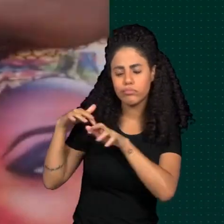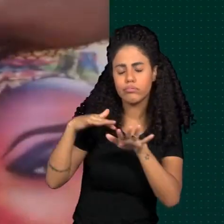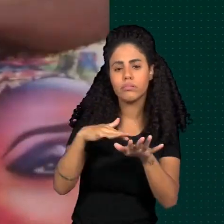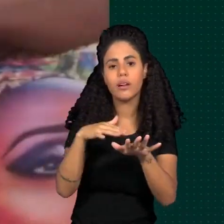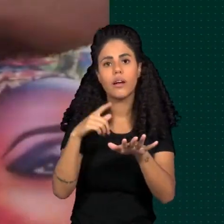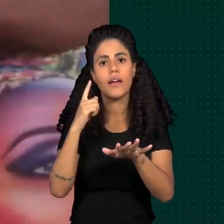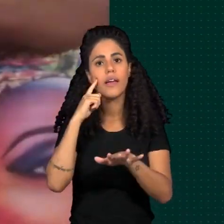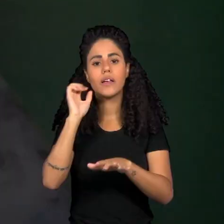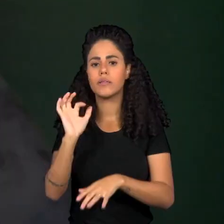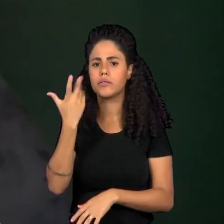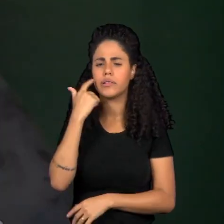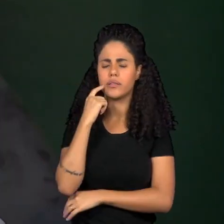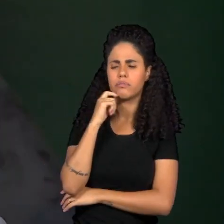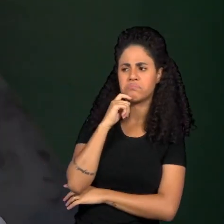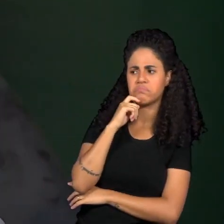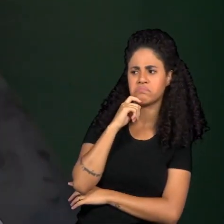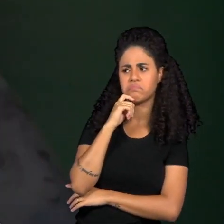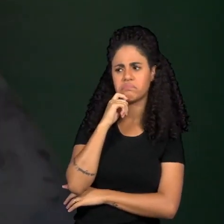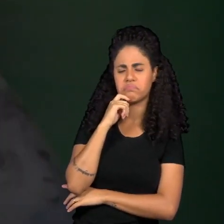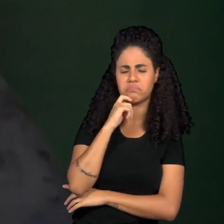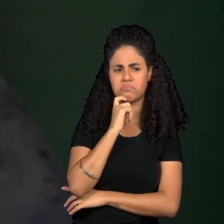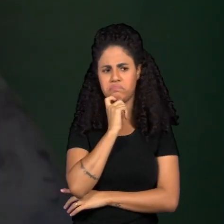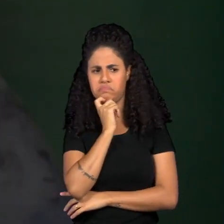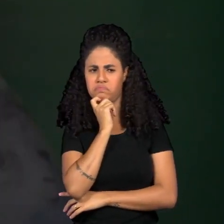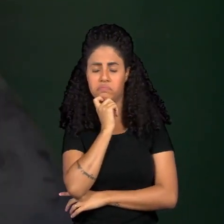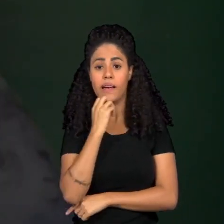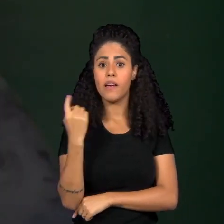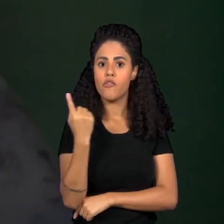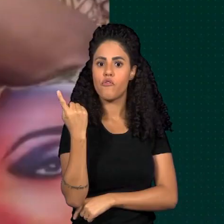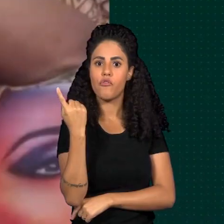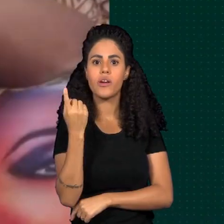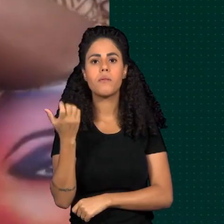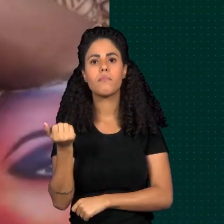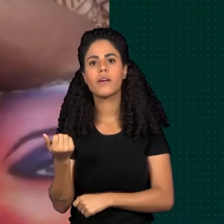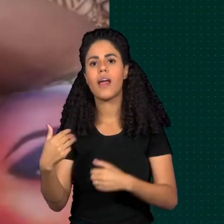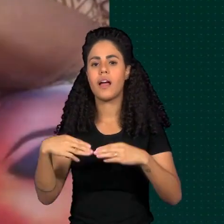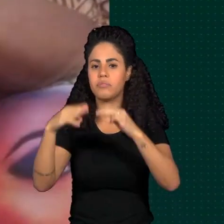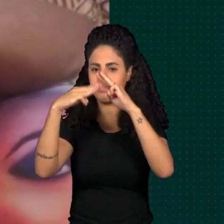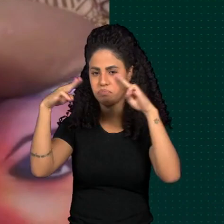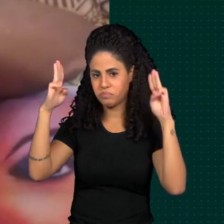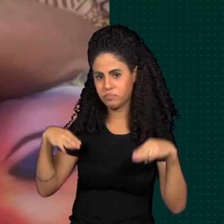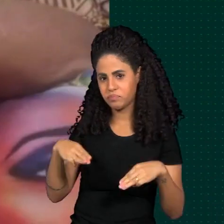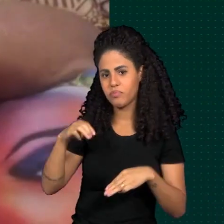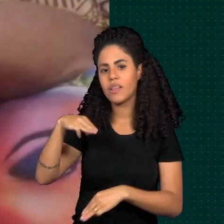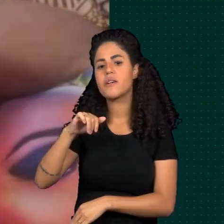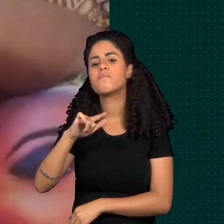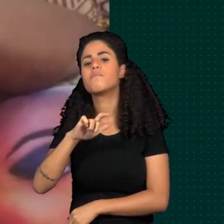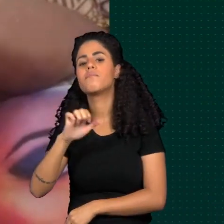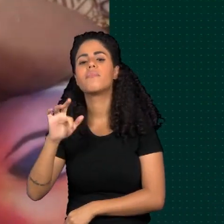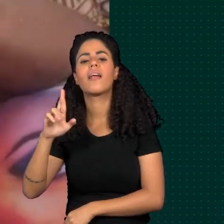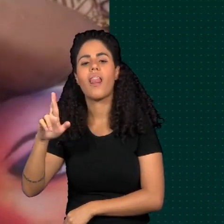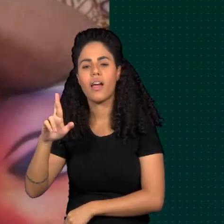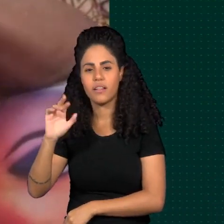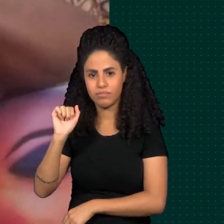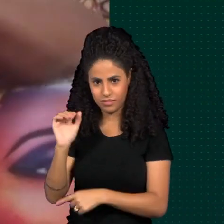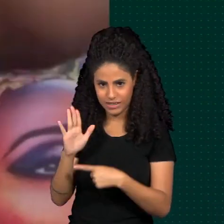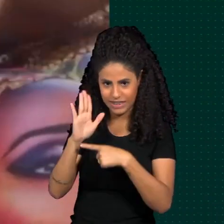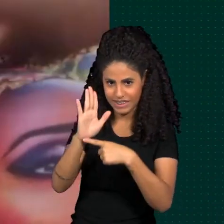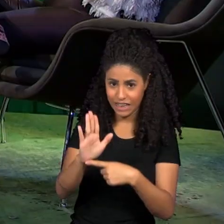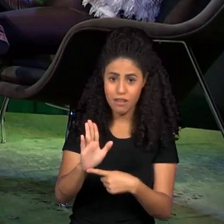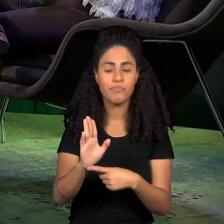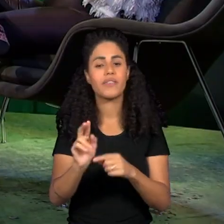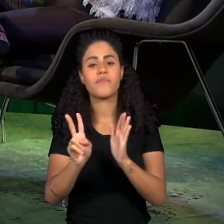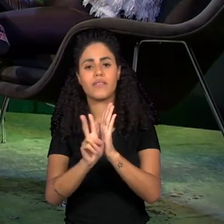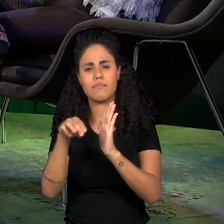houve estranhamento, né? Primeira intervenção foi na Galeria Mila, na Vila